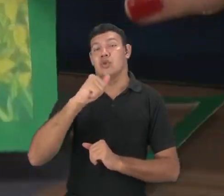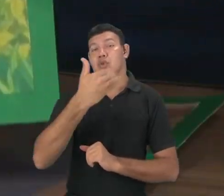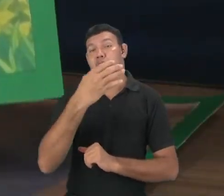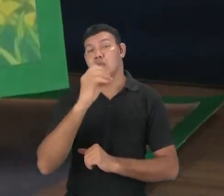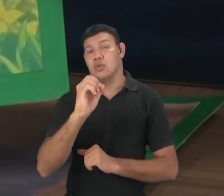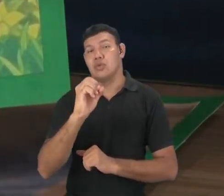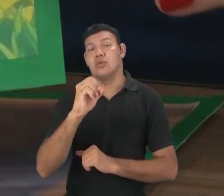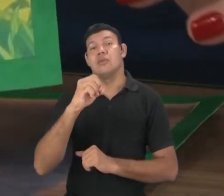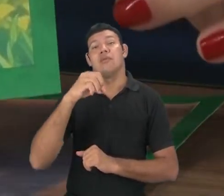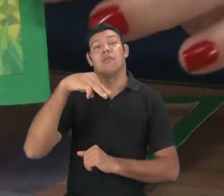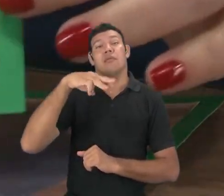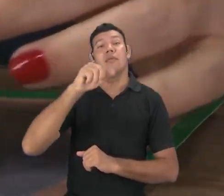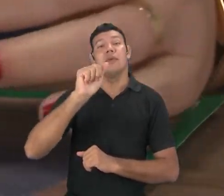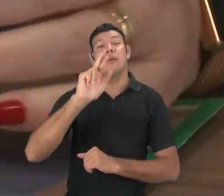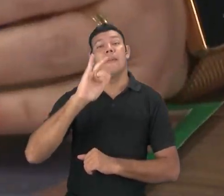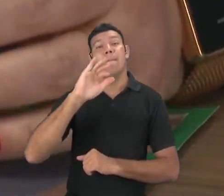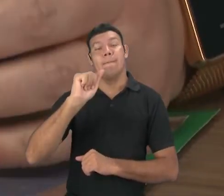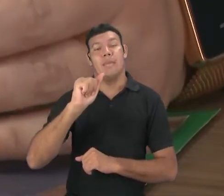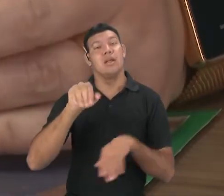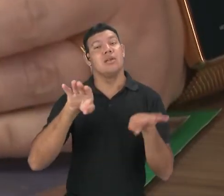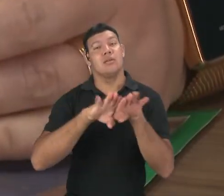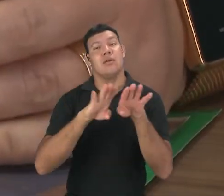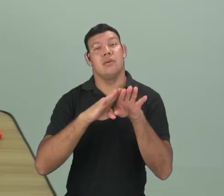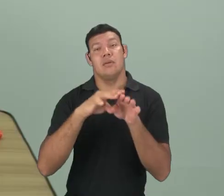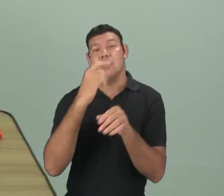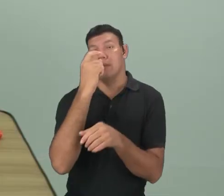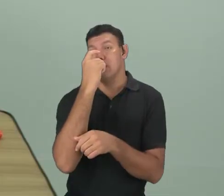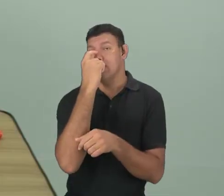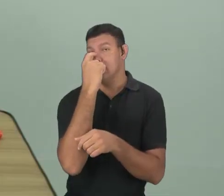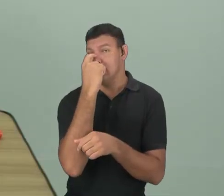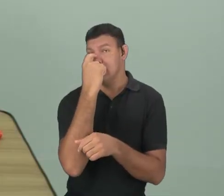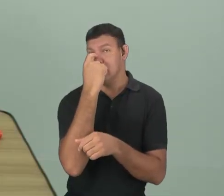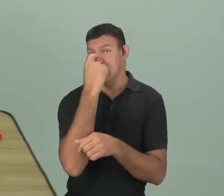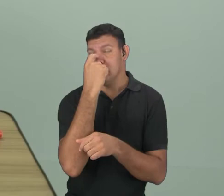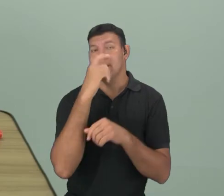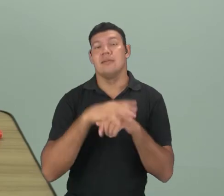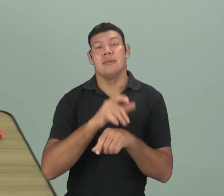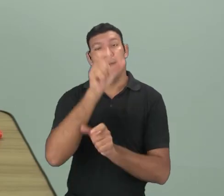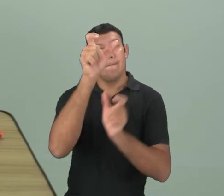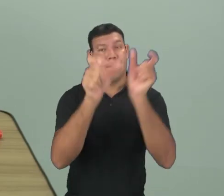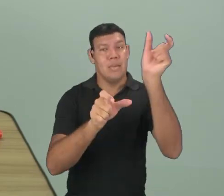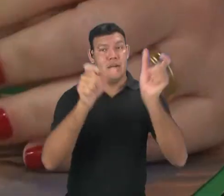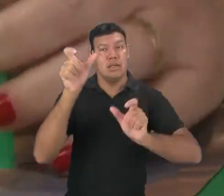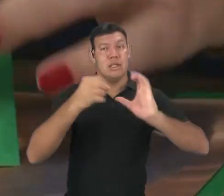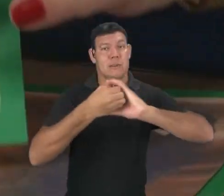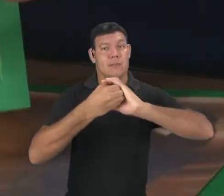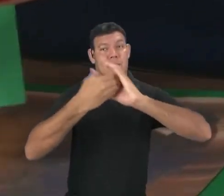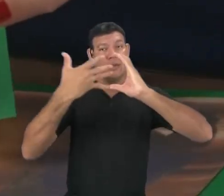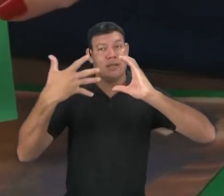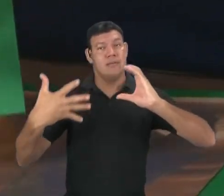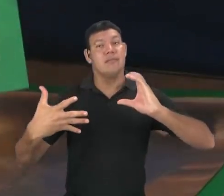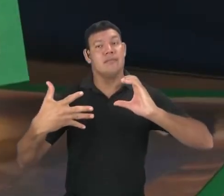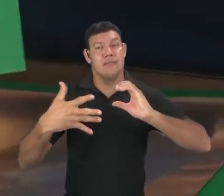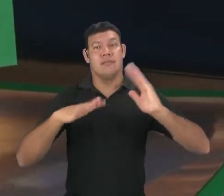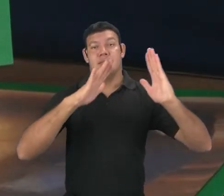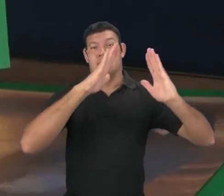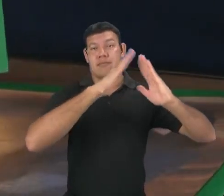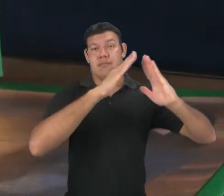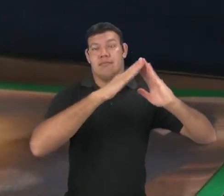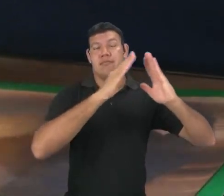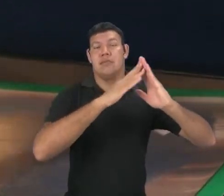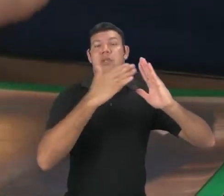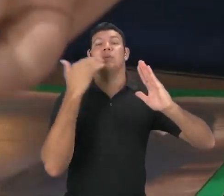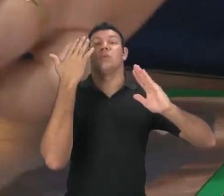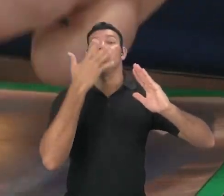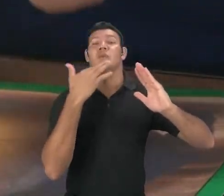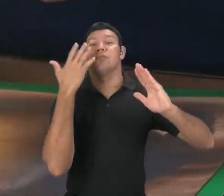E a bruxa que aparece aqui. São personagens, né? a característica, a casinha dos doces,